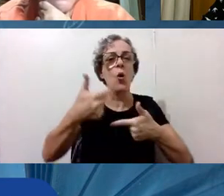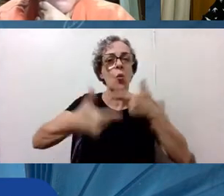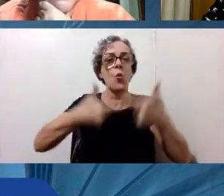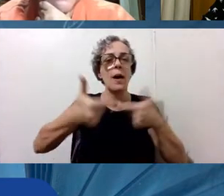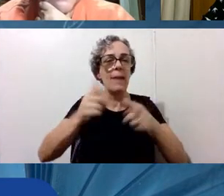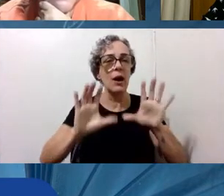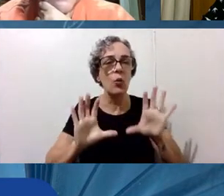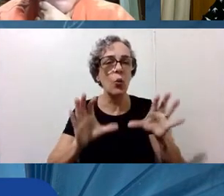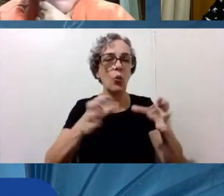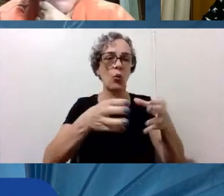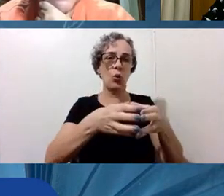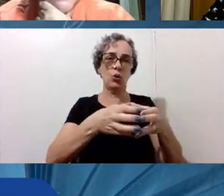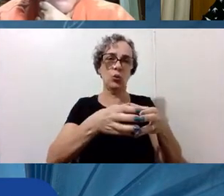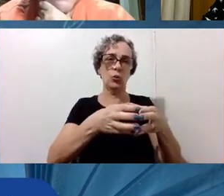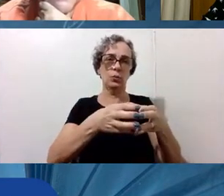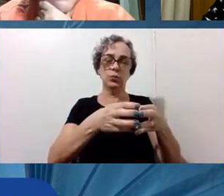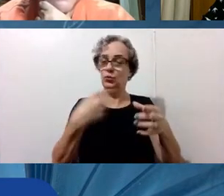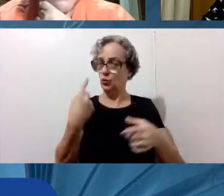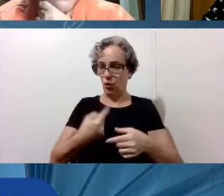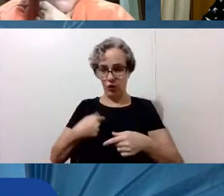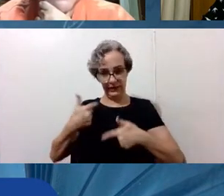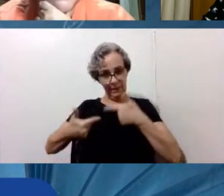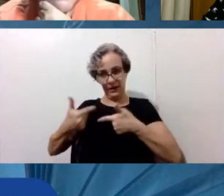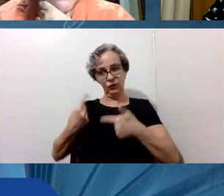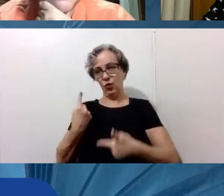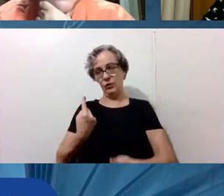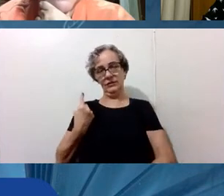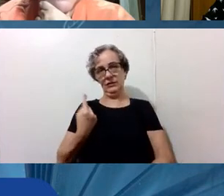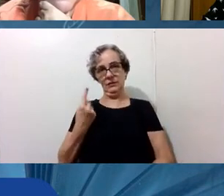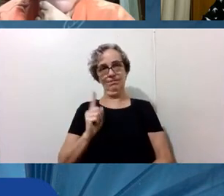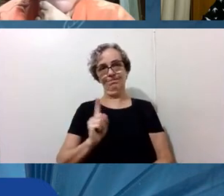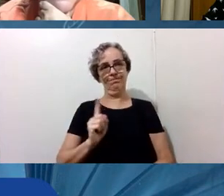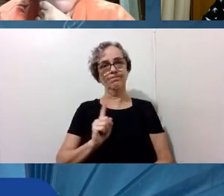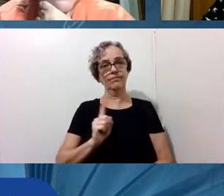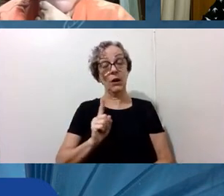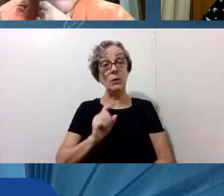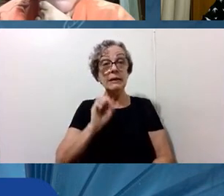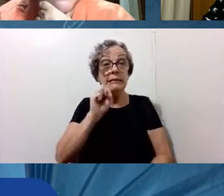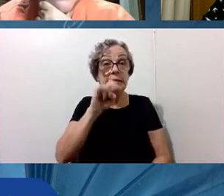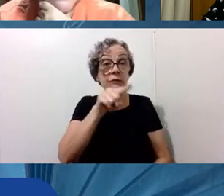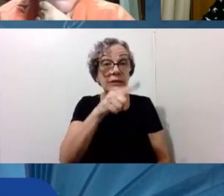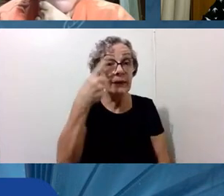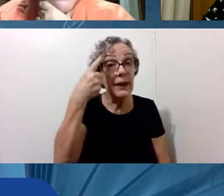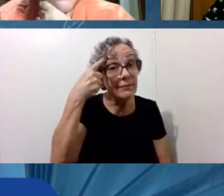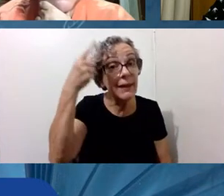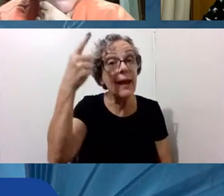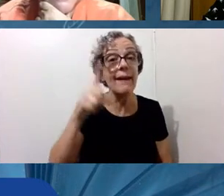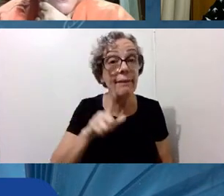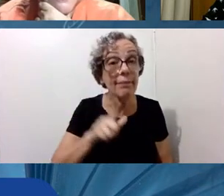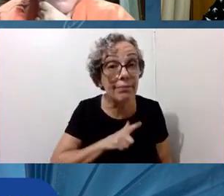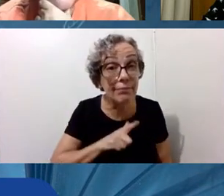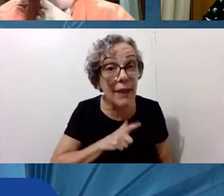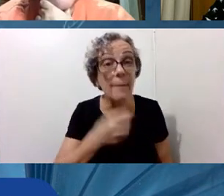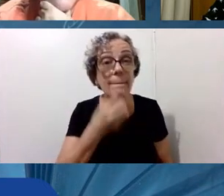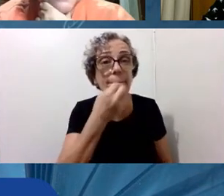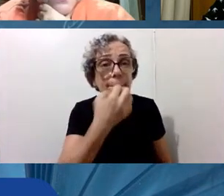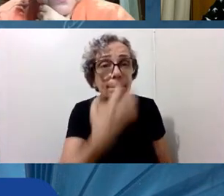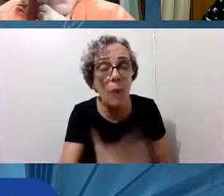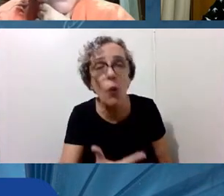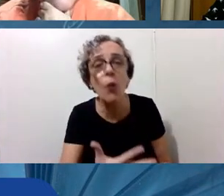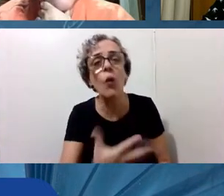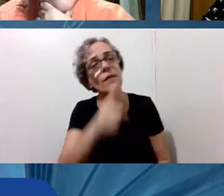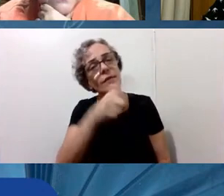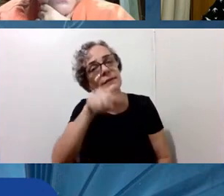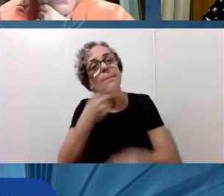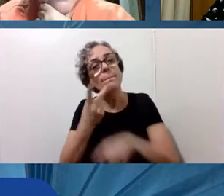não trabalhamos sós. Então, se você tem essa ideia, procura, não é? Normalmente, uma instituição espírita